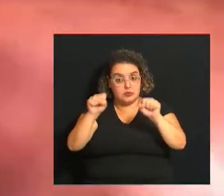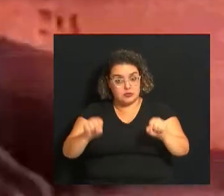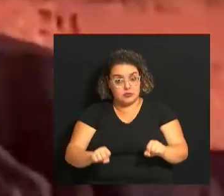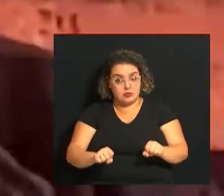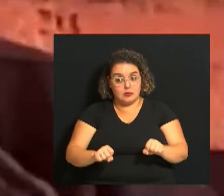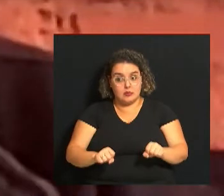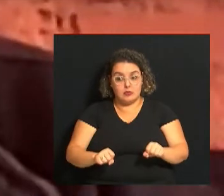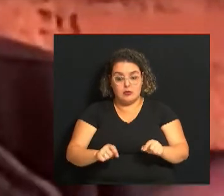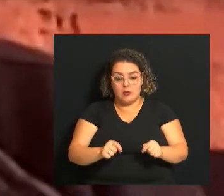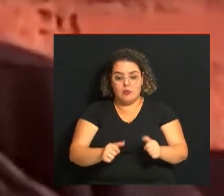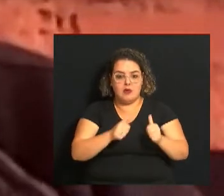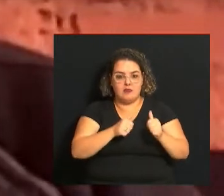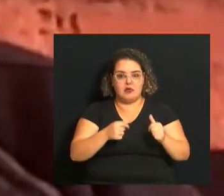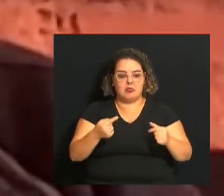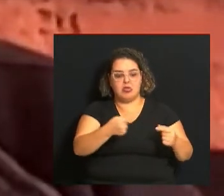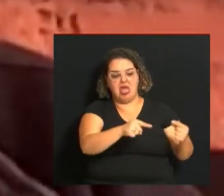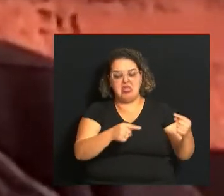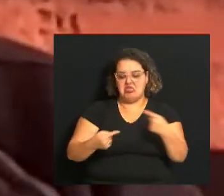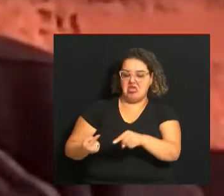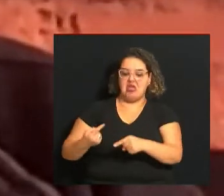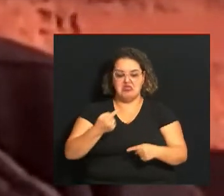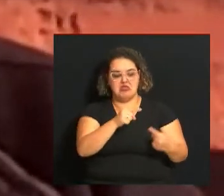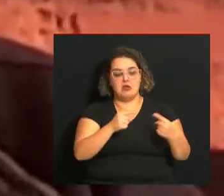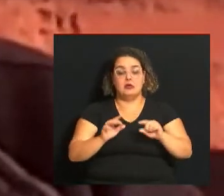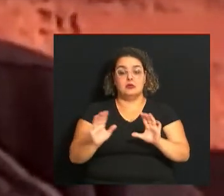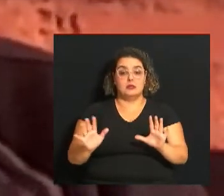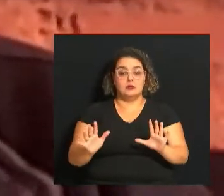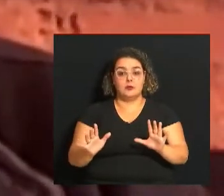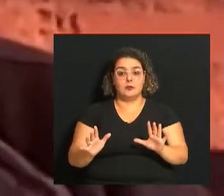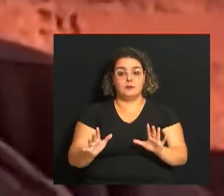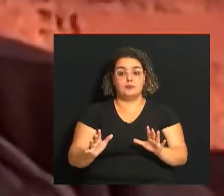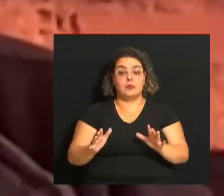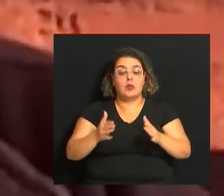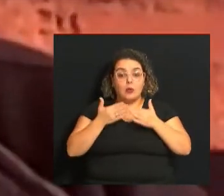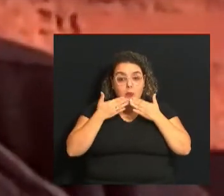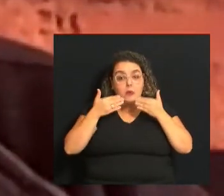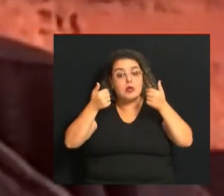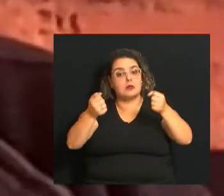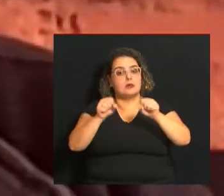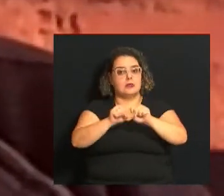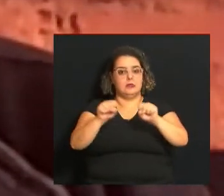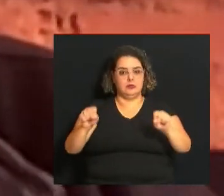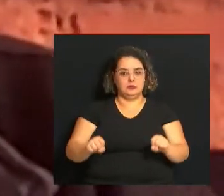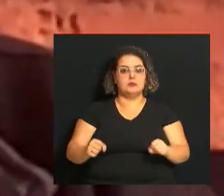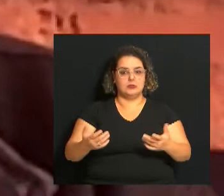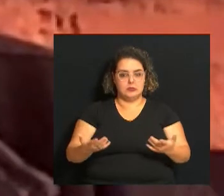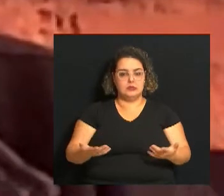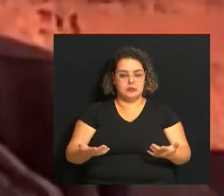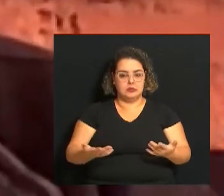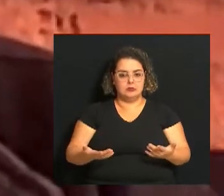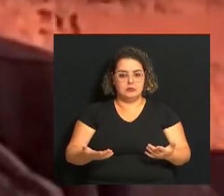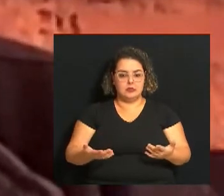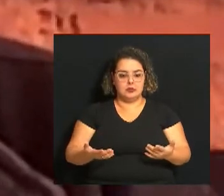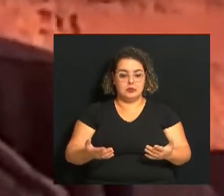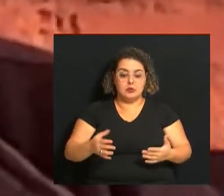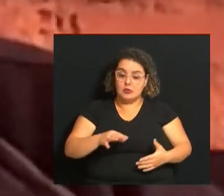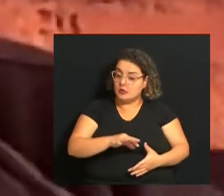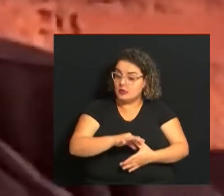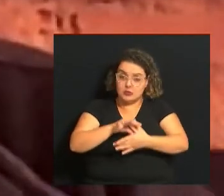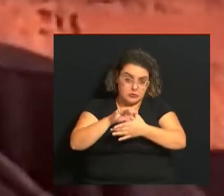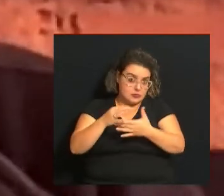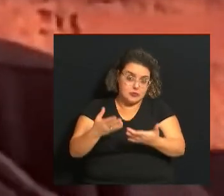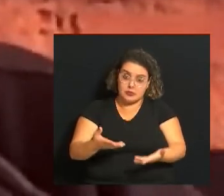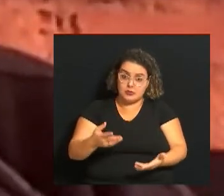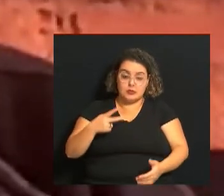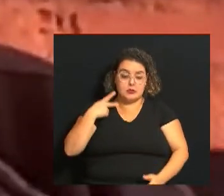ficar atacando um ao outro, que nos levem, de fato, a uma melhoria do sistema, né? E as lideranças são essas, os políticos que